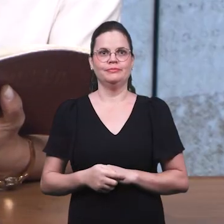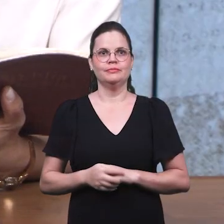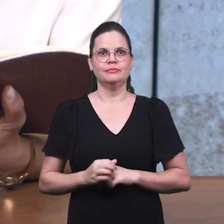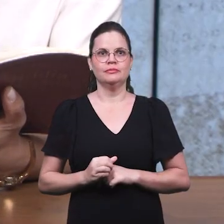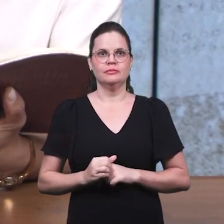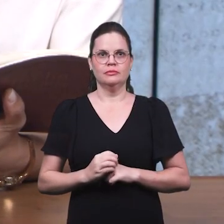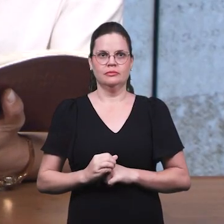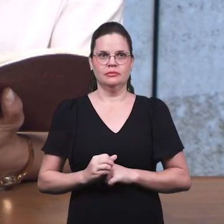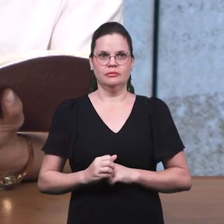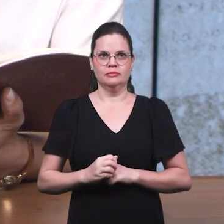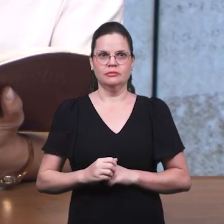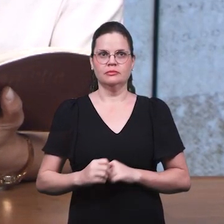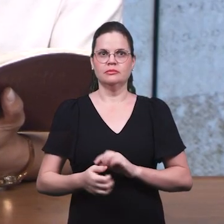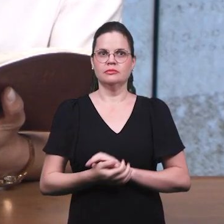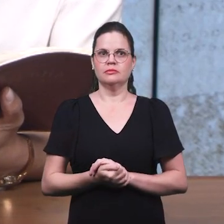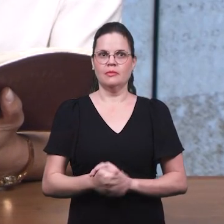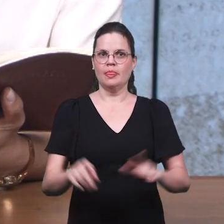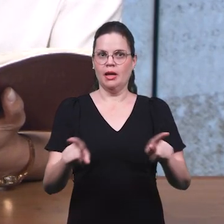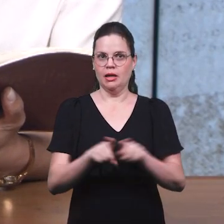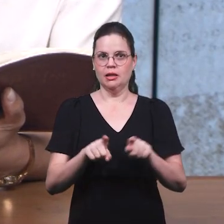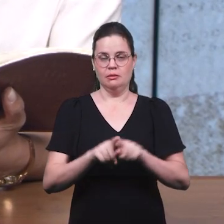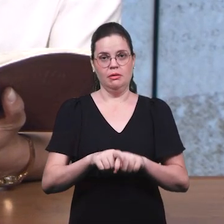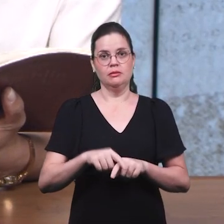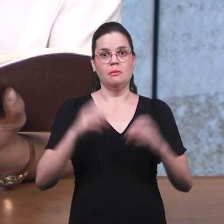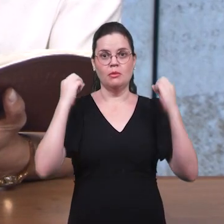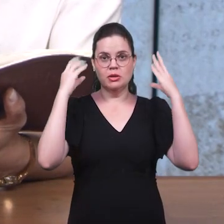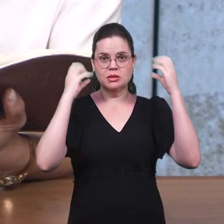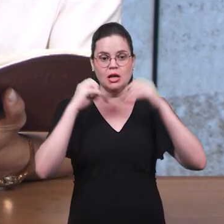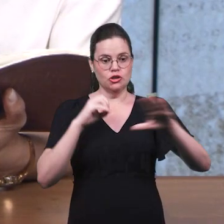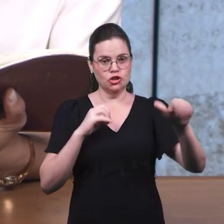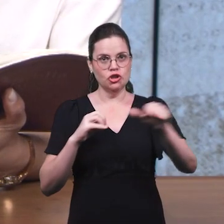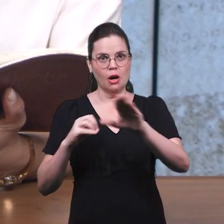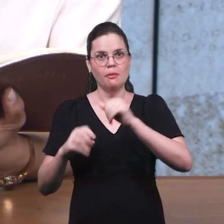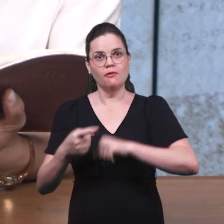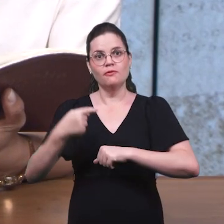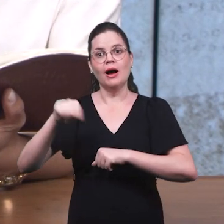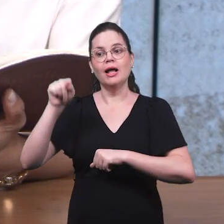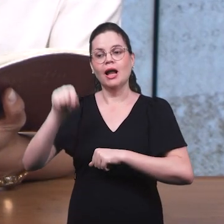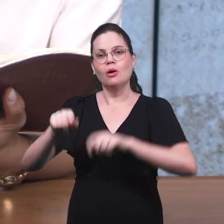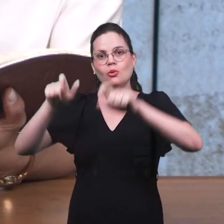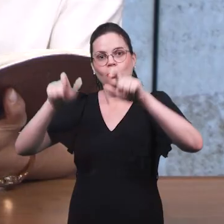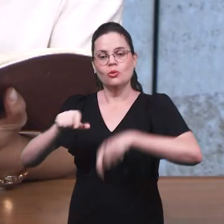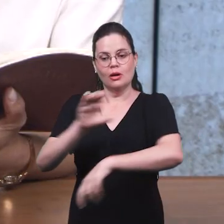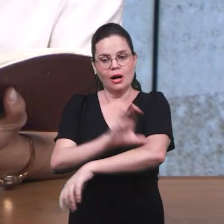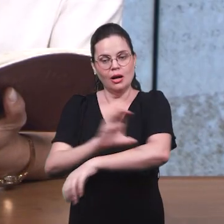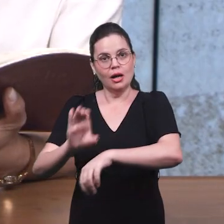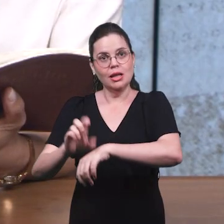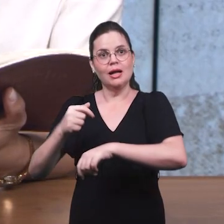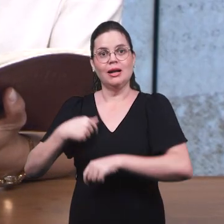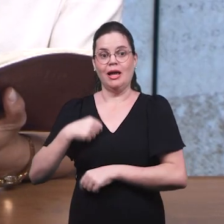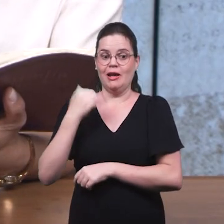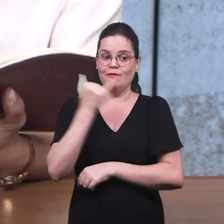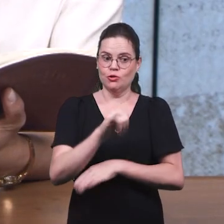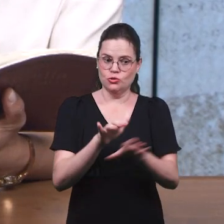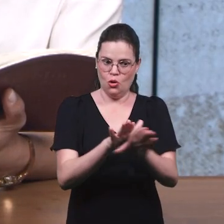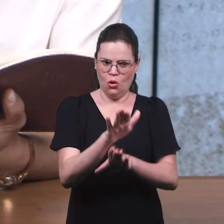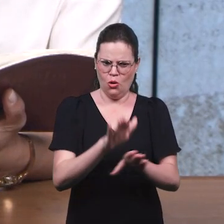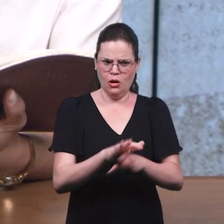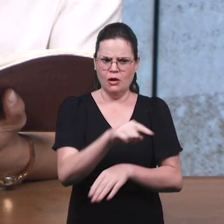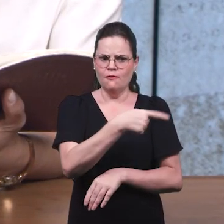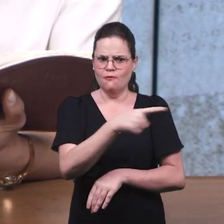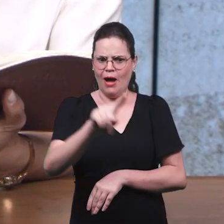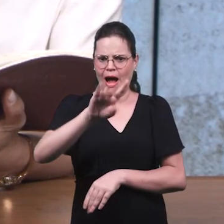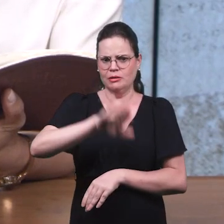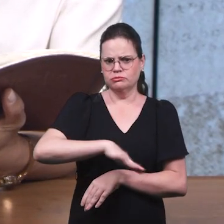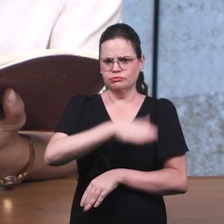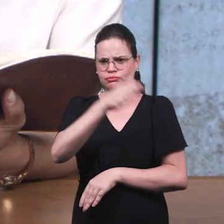Josué. Enviou-os, pois, Moisés a espiar a terra de Canaã e disse-lhes: subi por